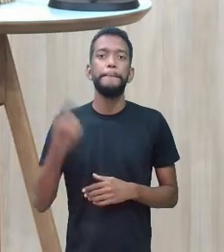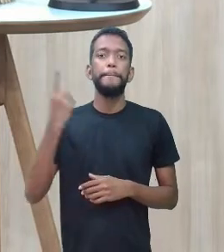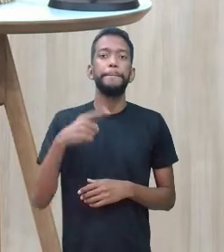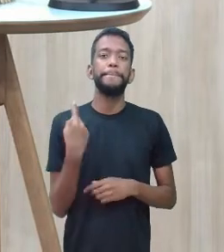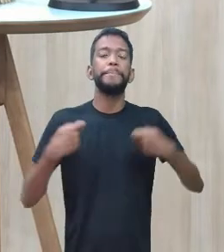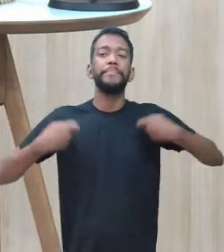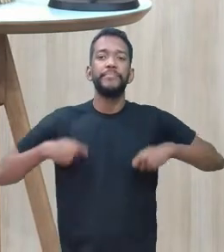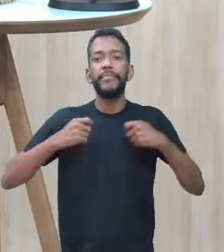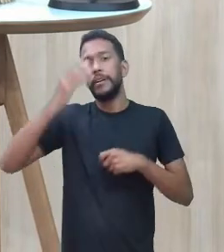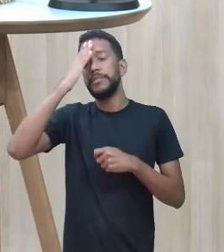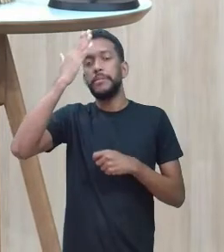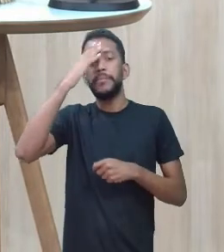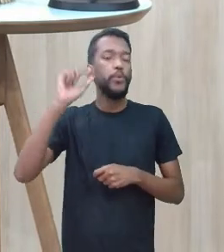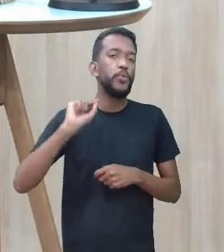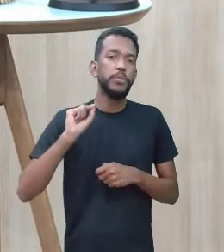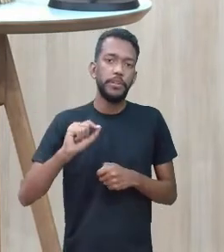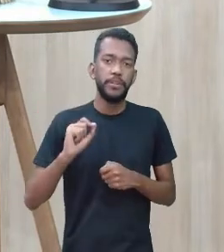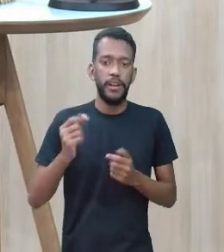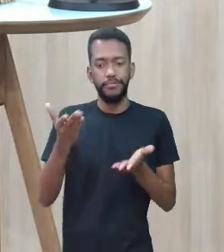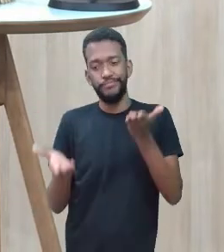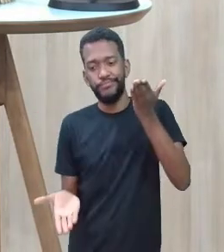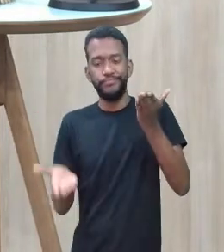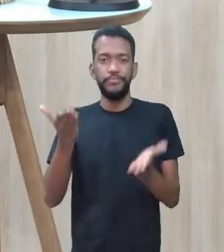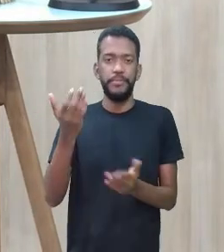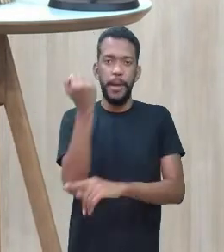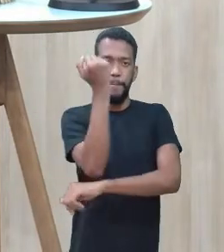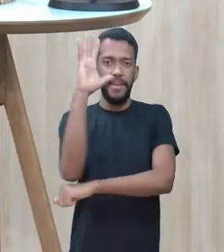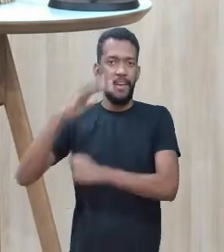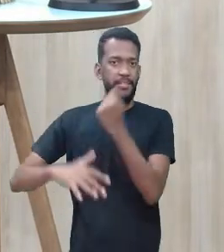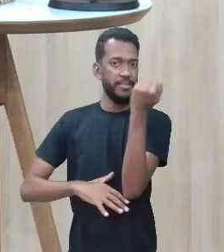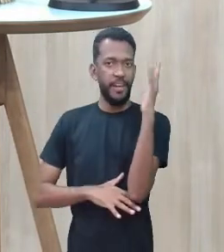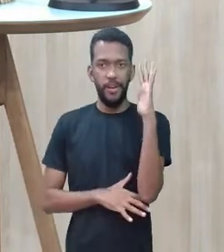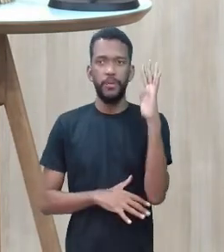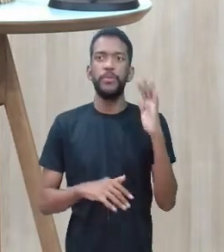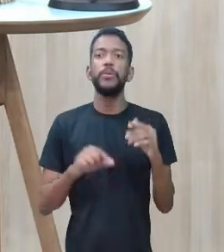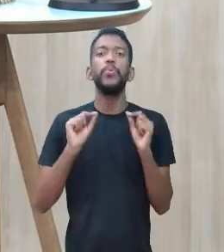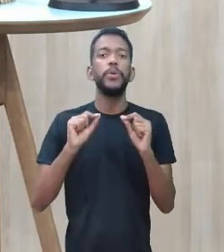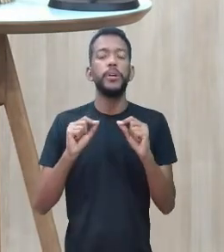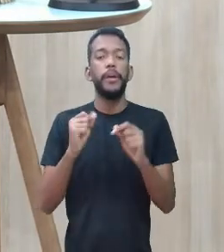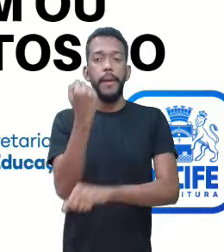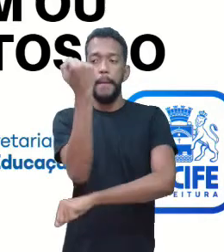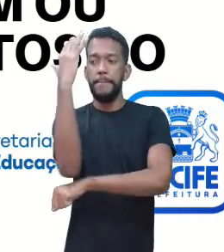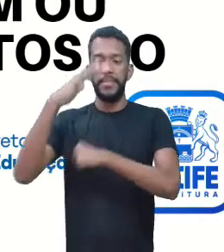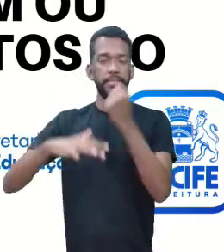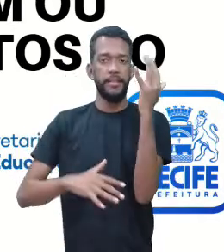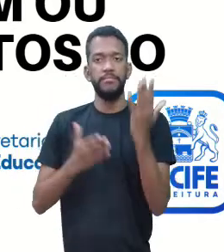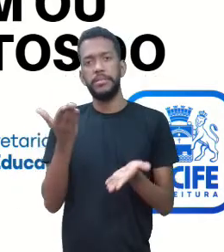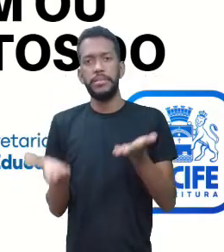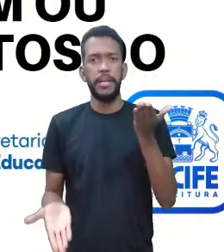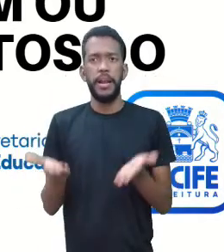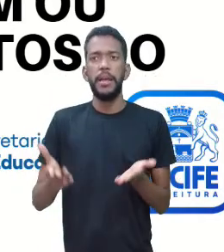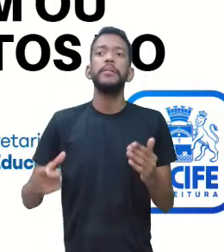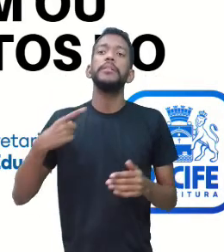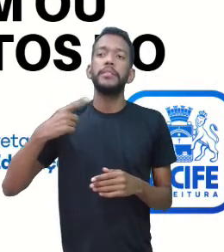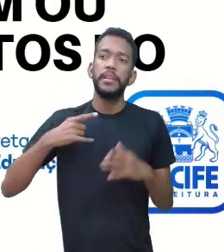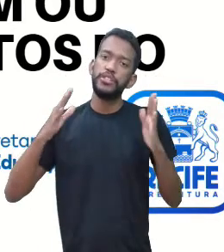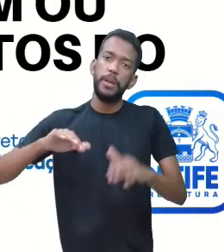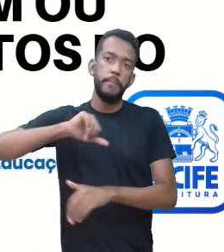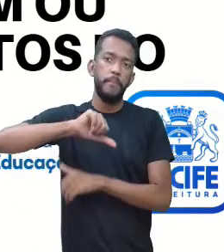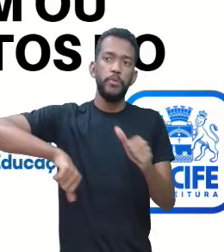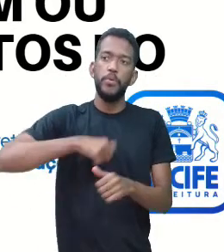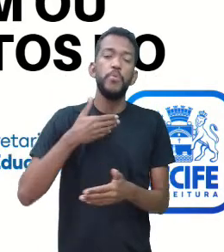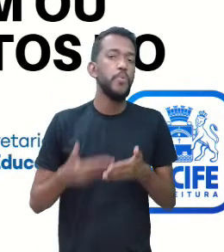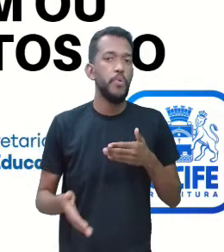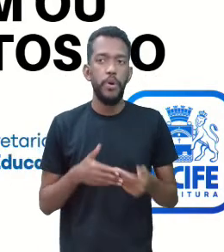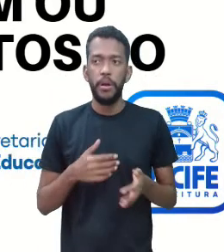que é um desequilíbrio ambiental. Então, aqui eu estou trazendo para vocês o que é o desequilíbrio ambiental. É qualquer alteração